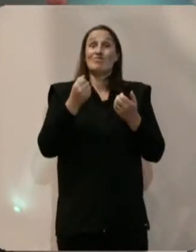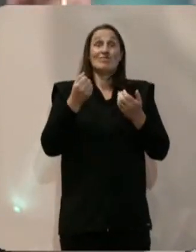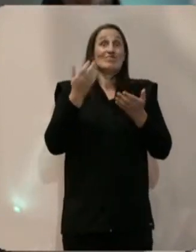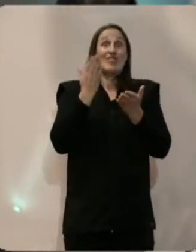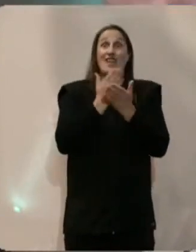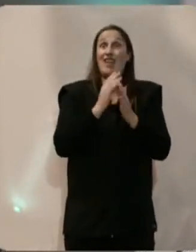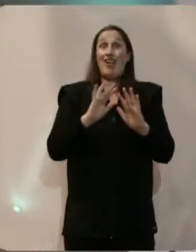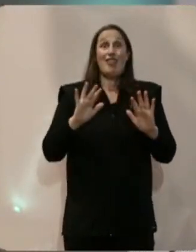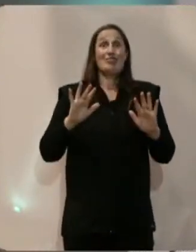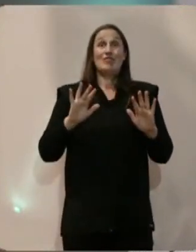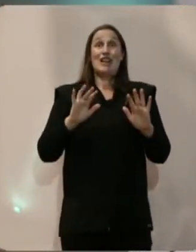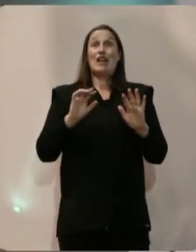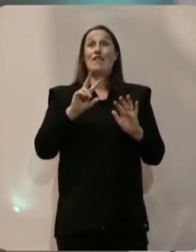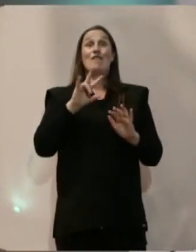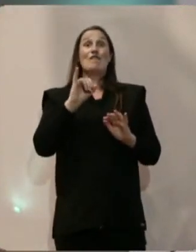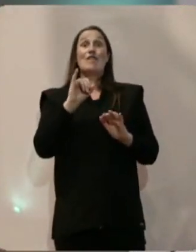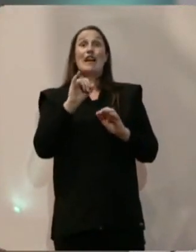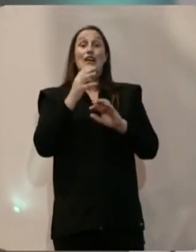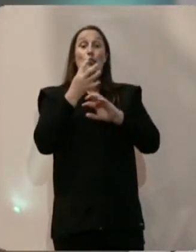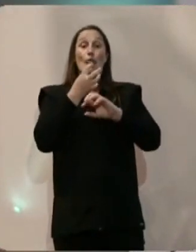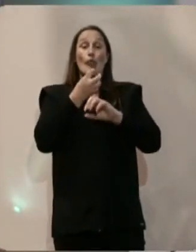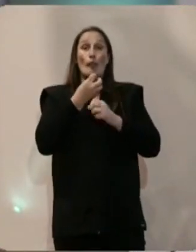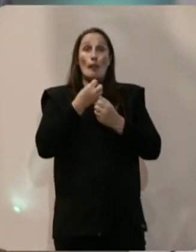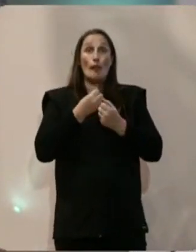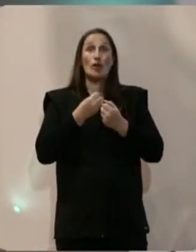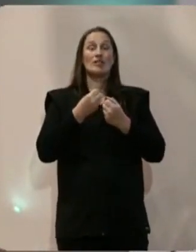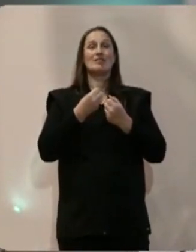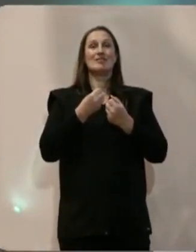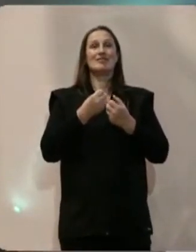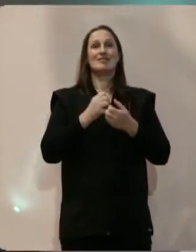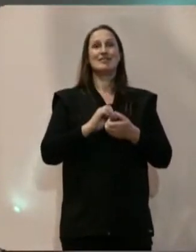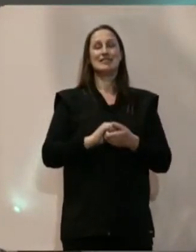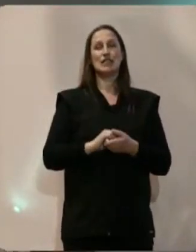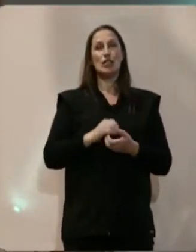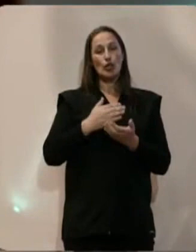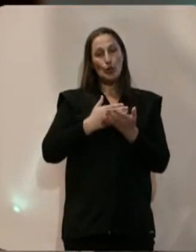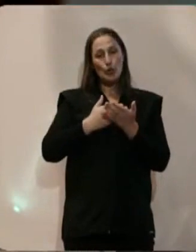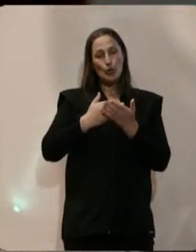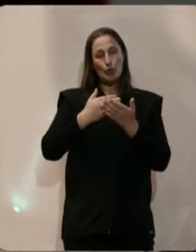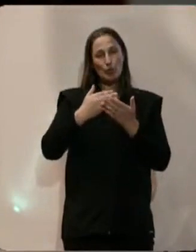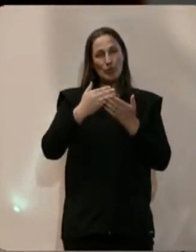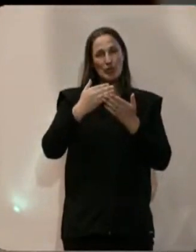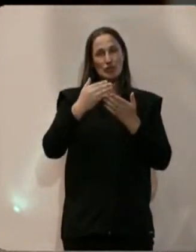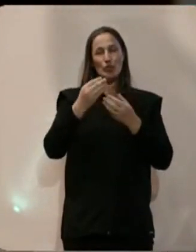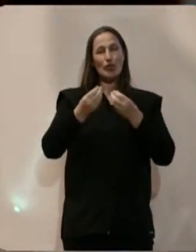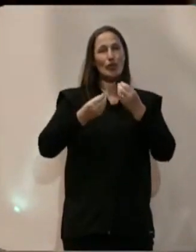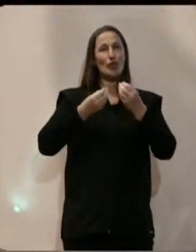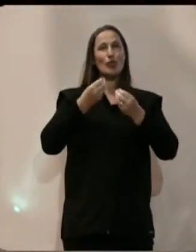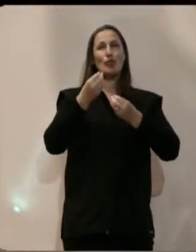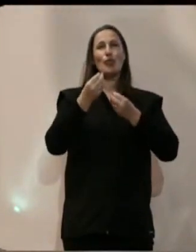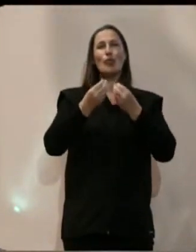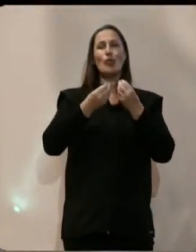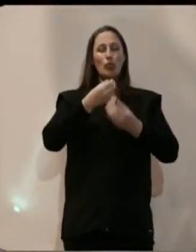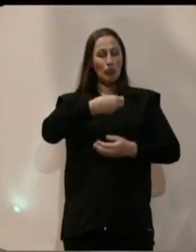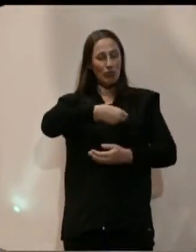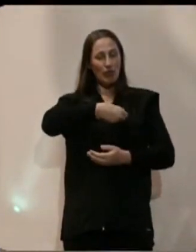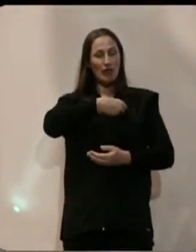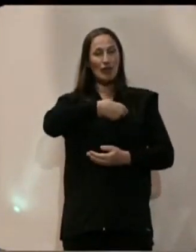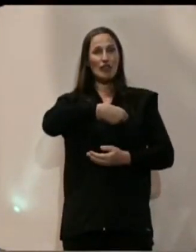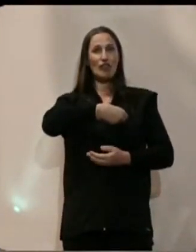para mais nada a não ser jogado no fogo. E aí a gente começou a ver como a vida,